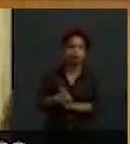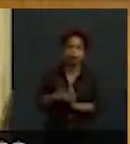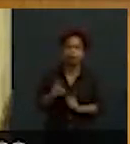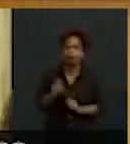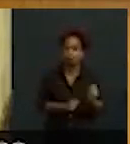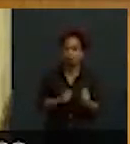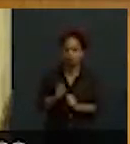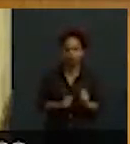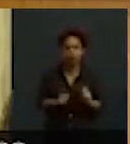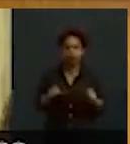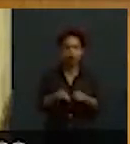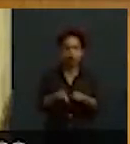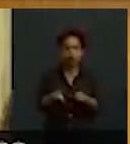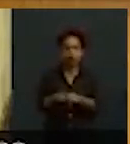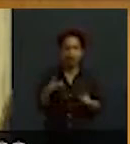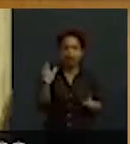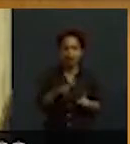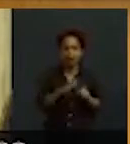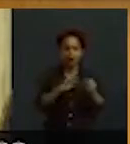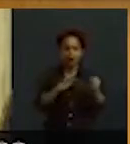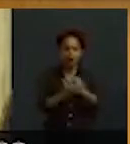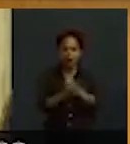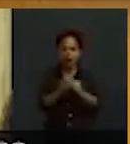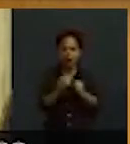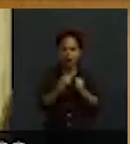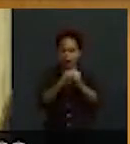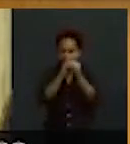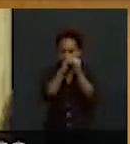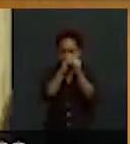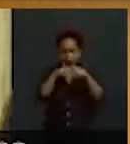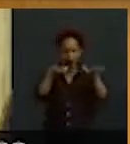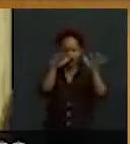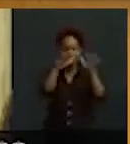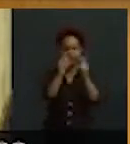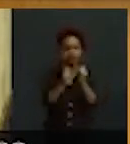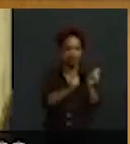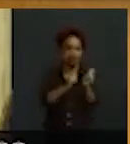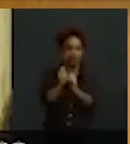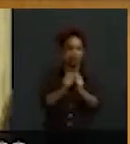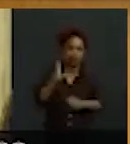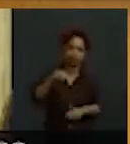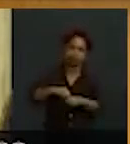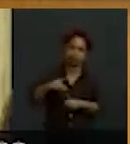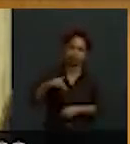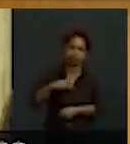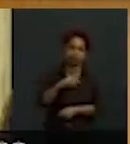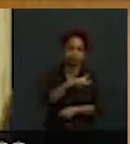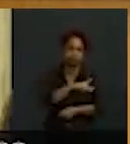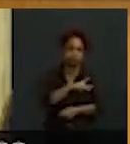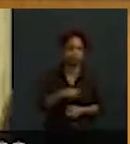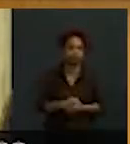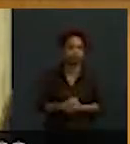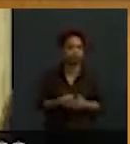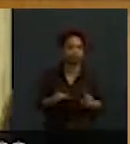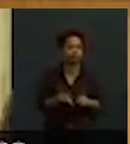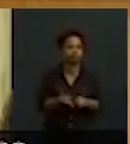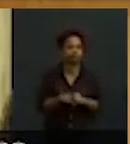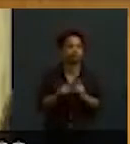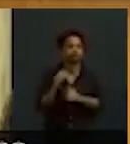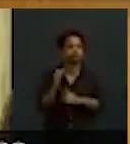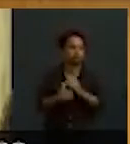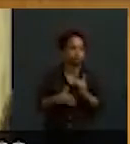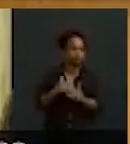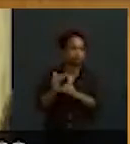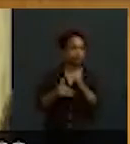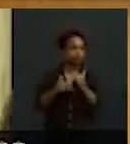controle e ao combate da pandemia da Covid-19 no Ministério Público, entre elas o